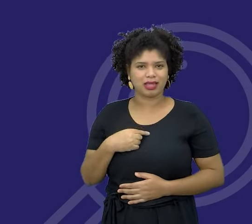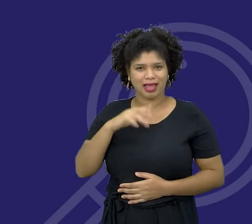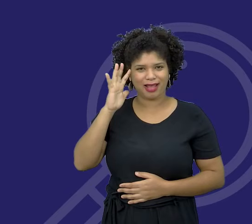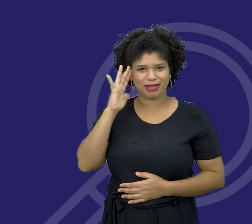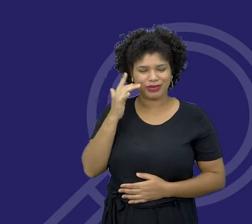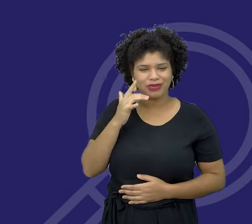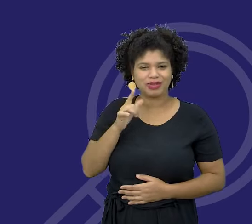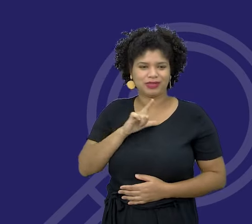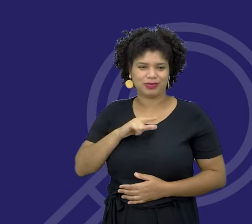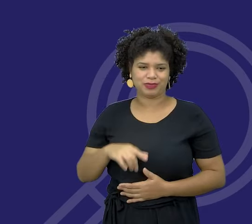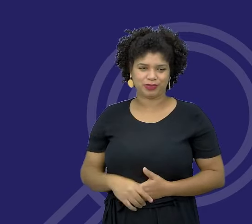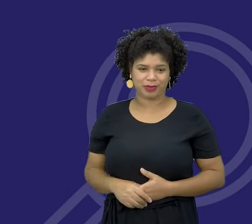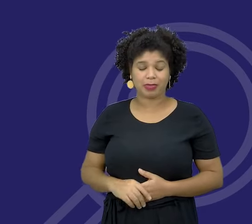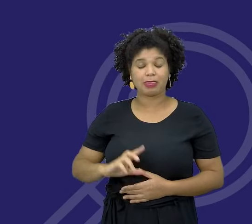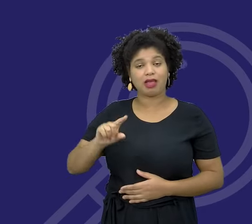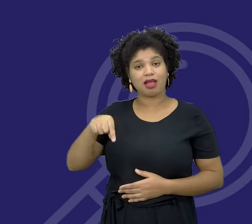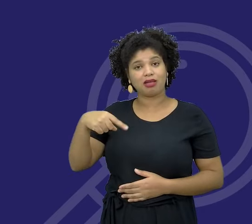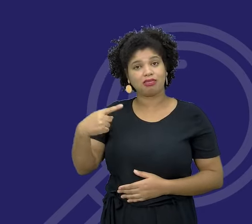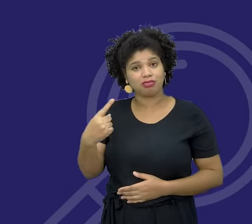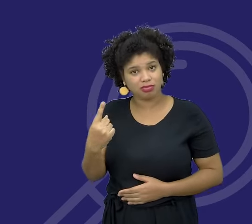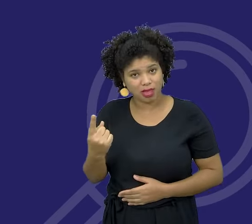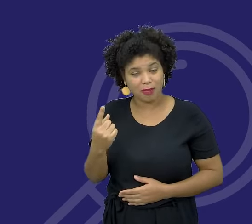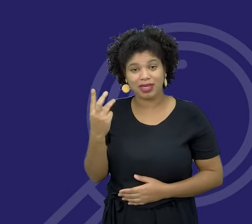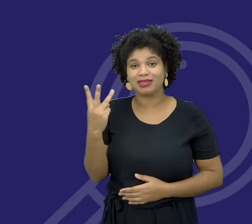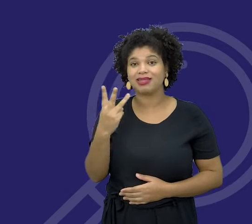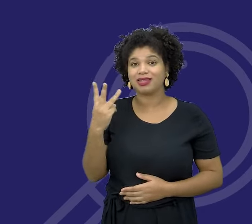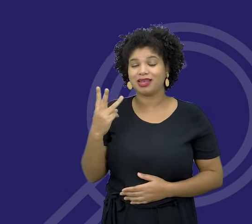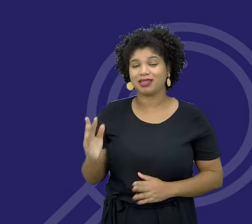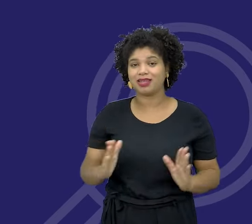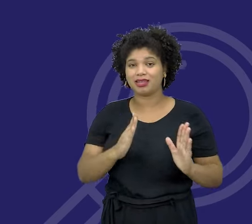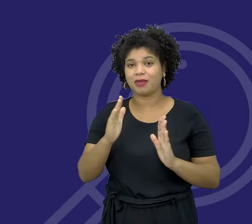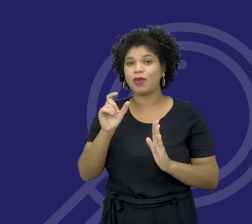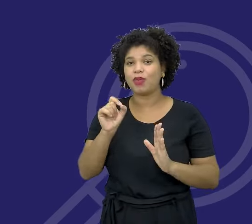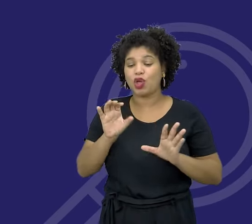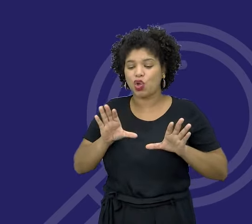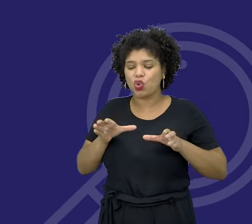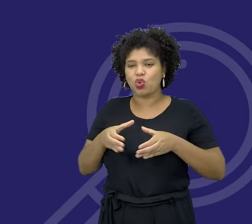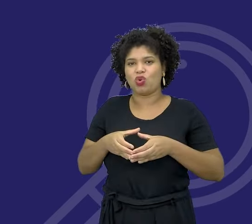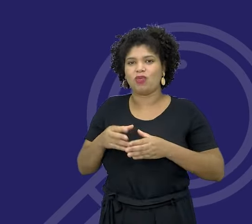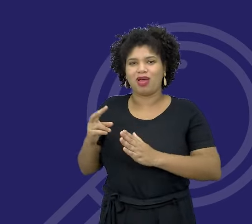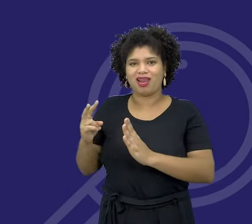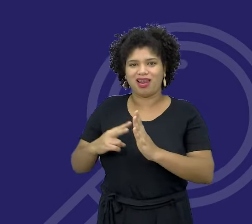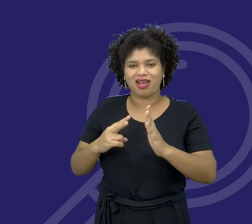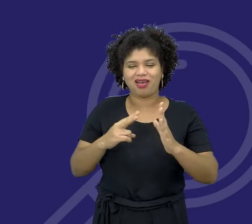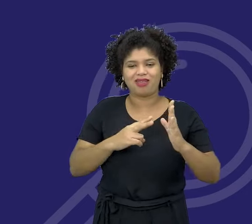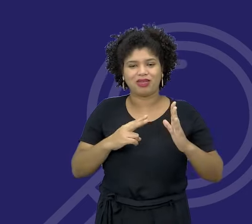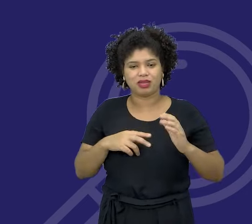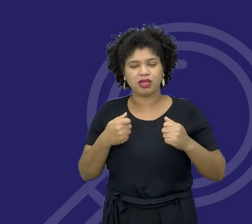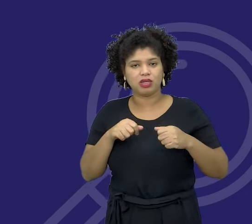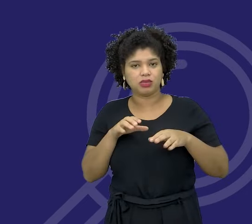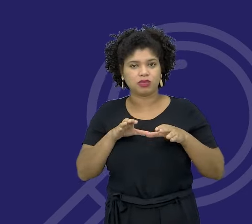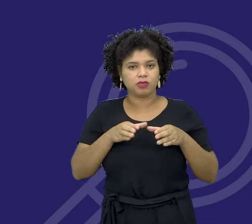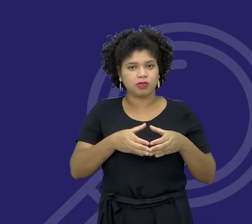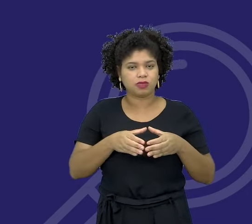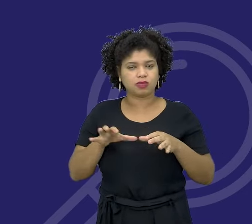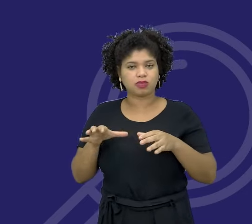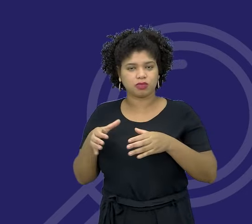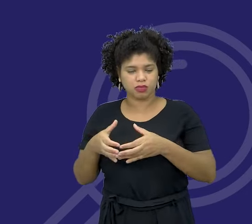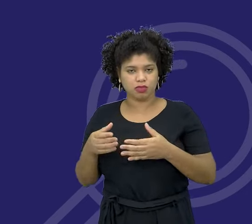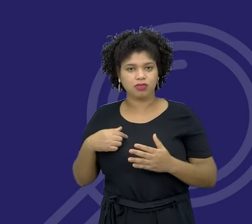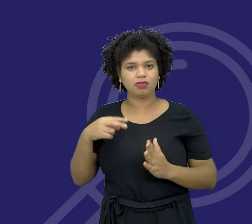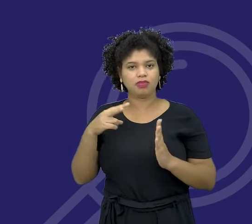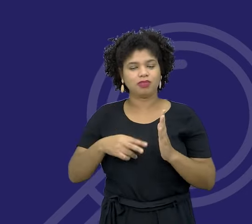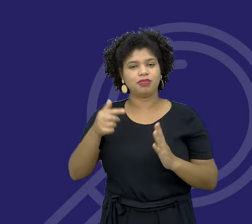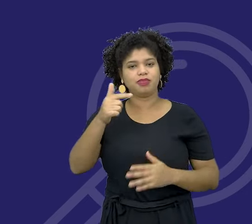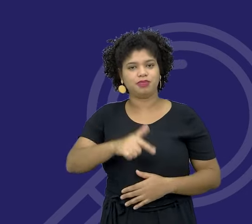resolver. Para depois ir para a terceira etapa, que é a leitura em grupo, né? Formar grupos, solicitar uma nova leitura